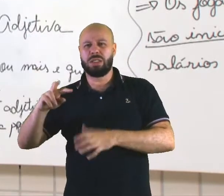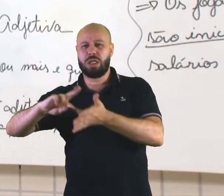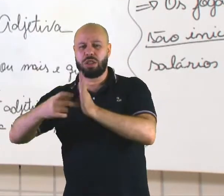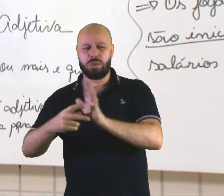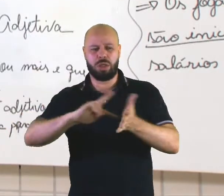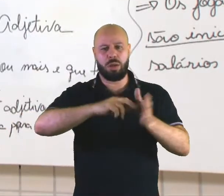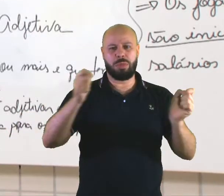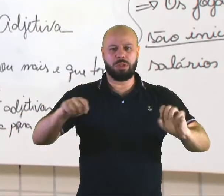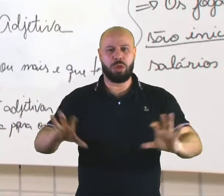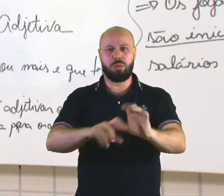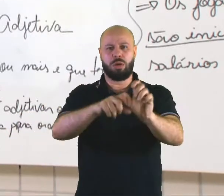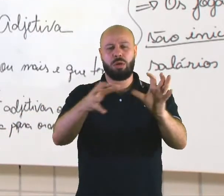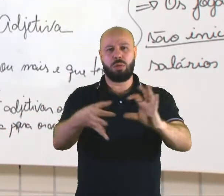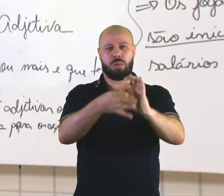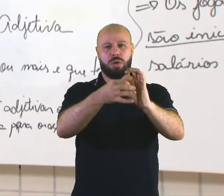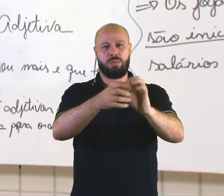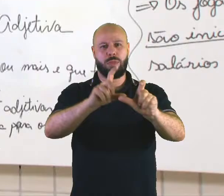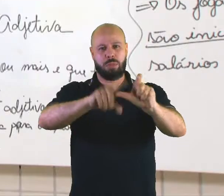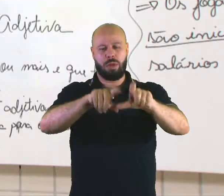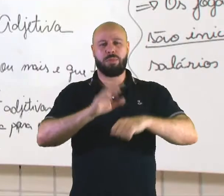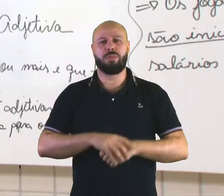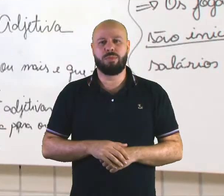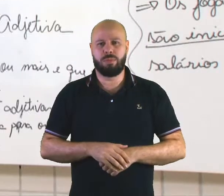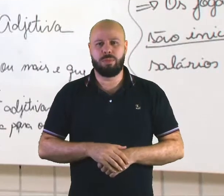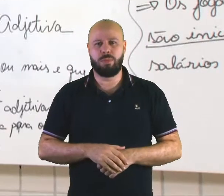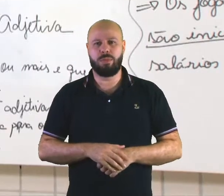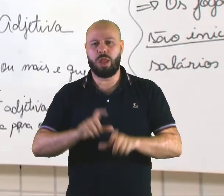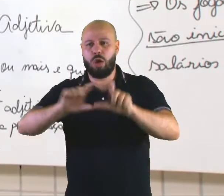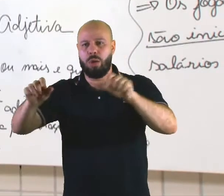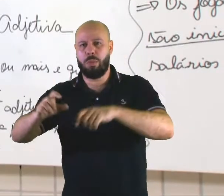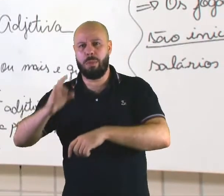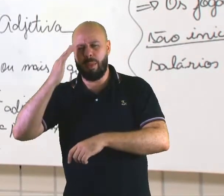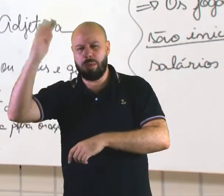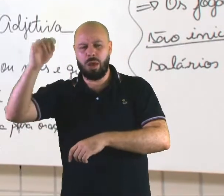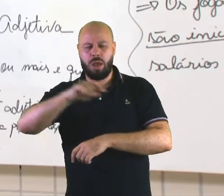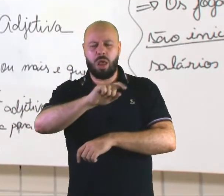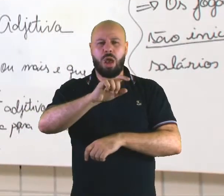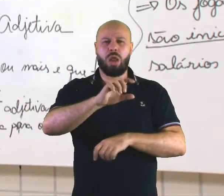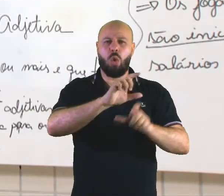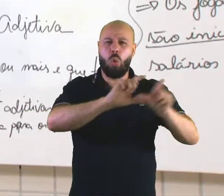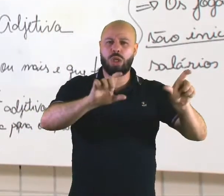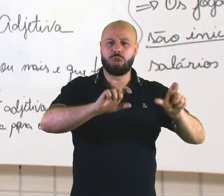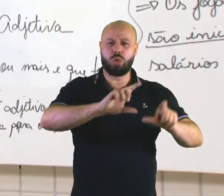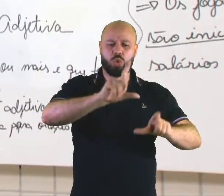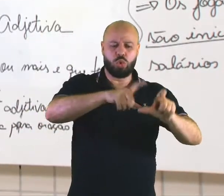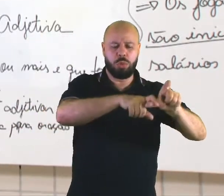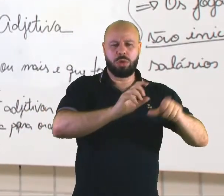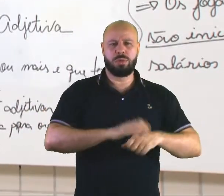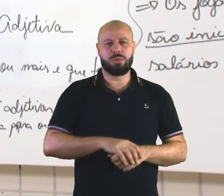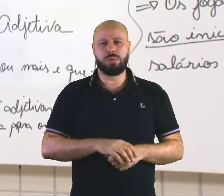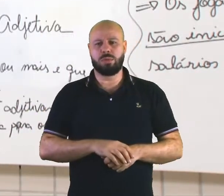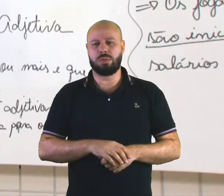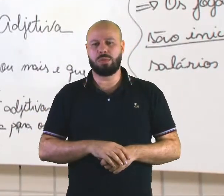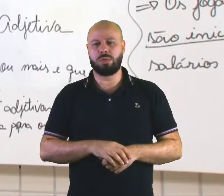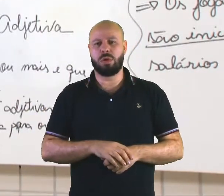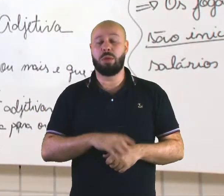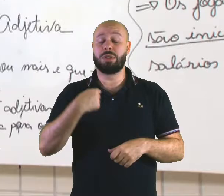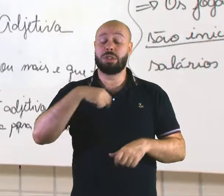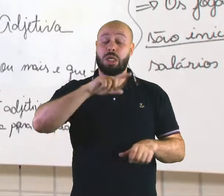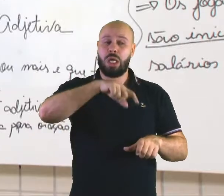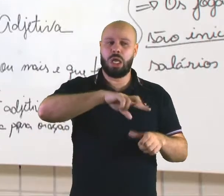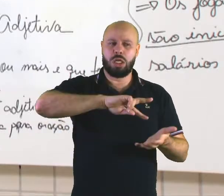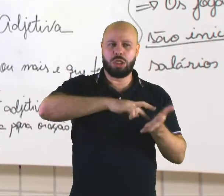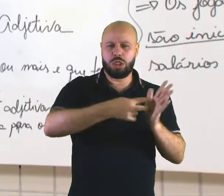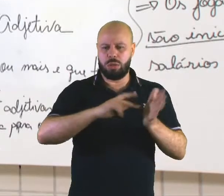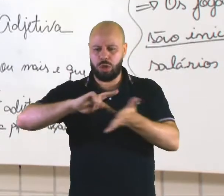uma oração principal mais uma oração subordinada. Eu tenho que ter essas duas para que a minha oração tenha sentido, tá?